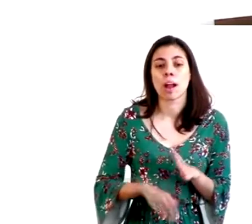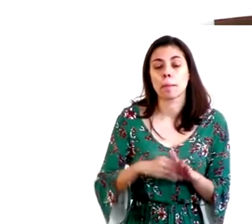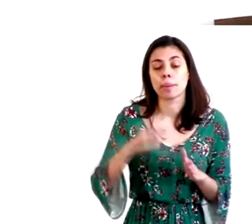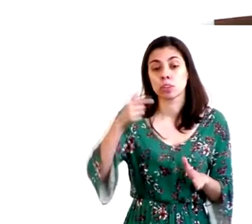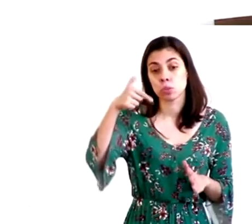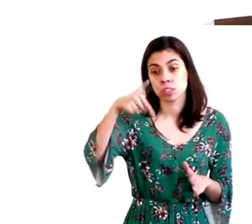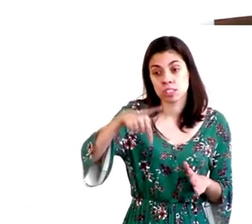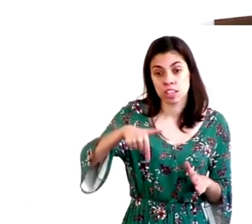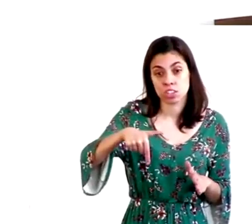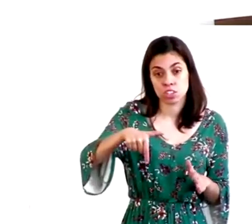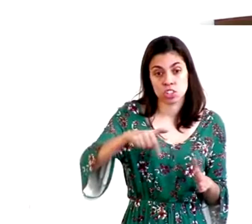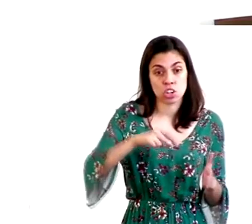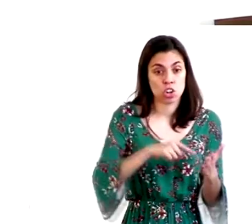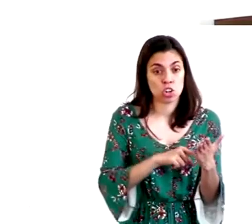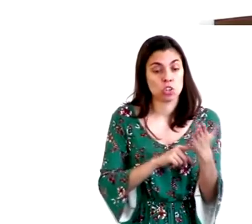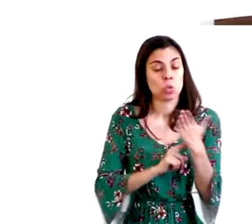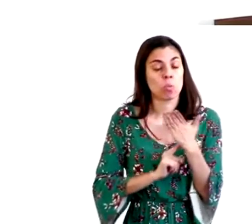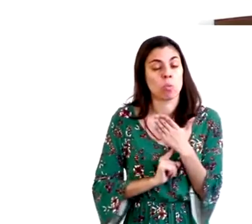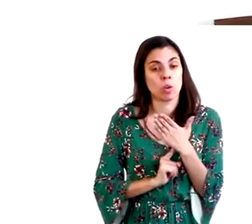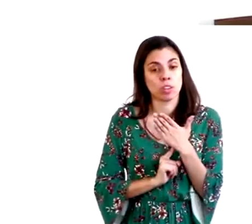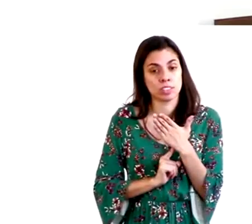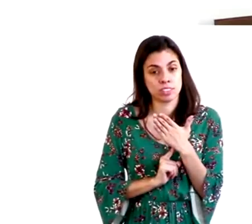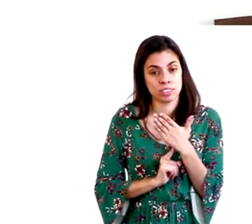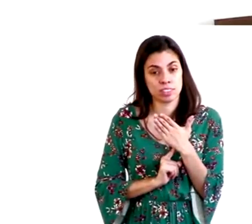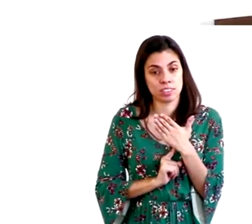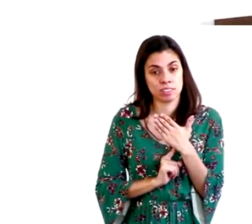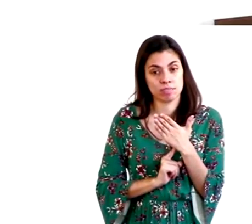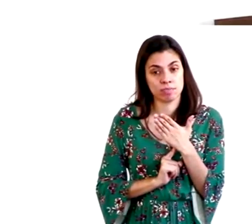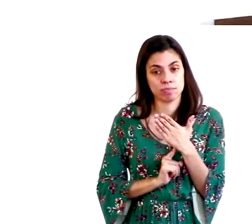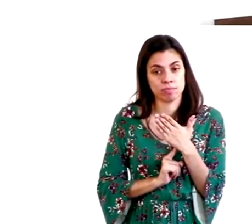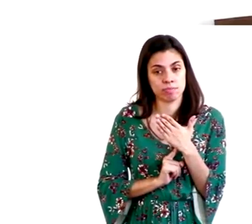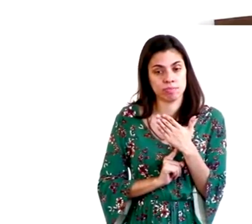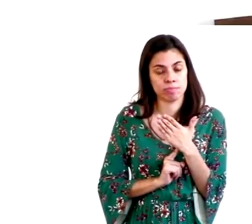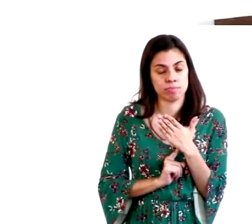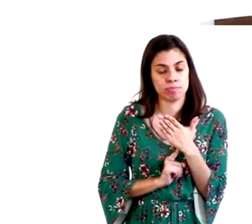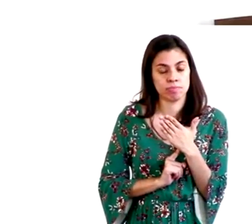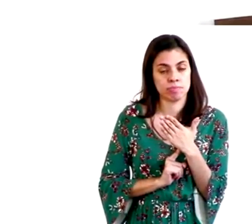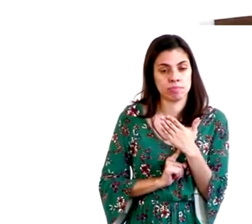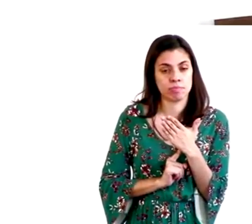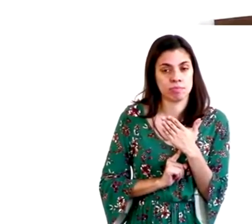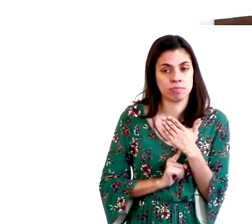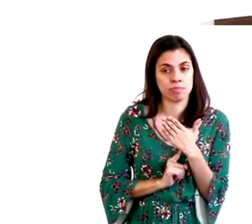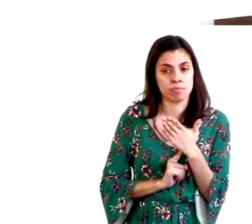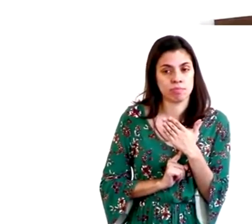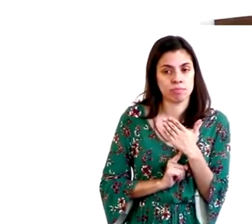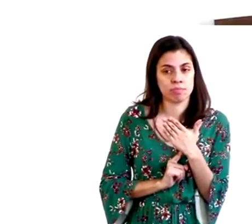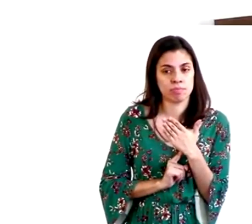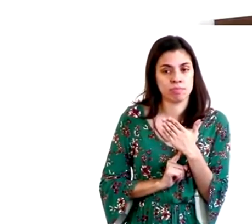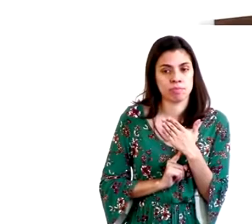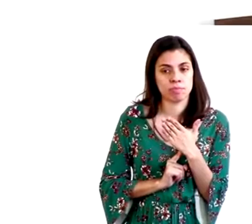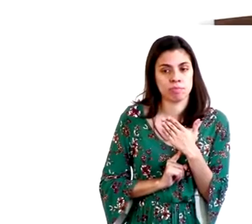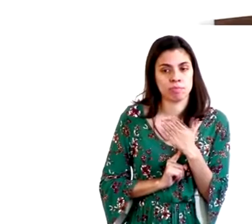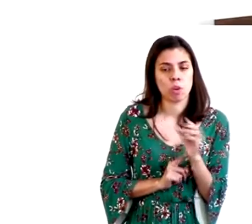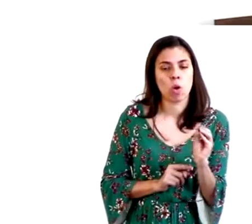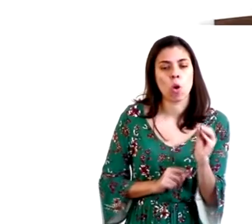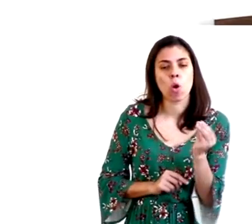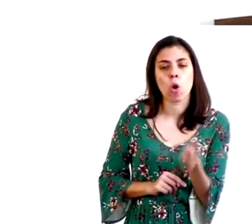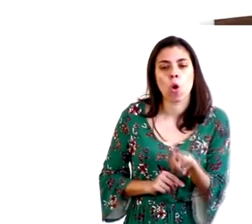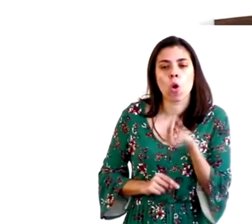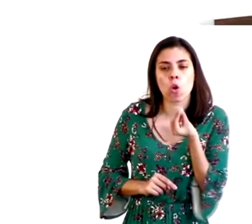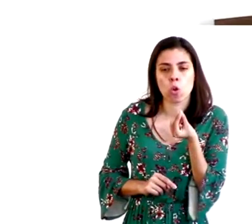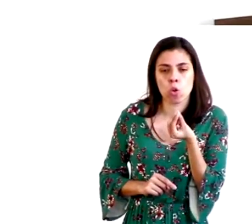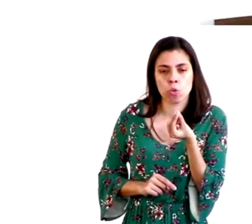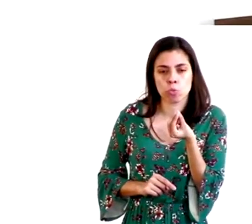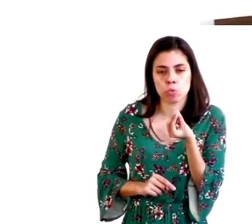fazer, então, de Deus o Pai, o seu Senhor, e aprender dele como viver. O tema